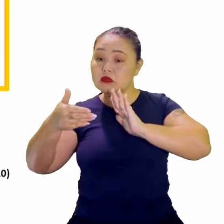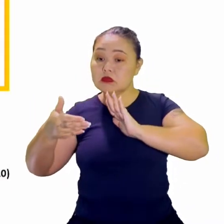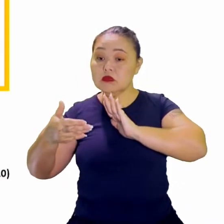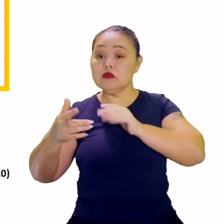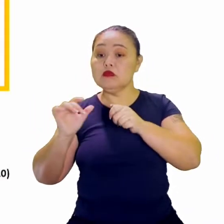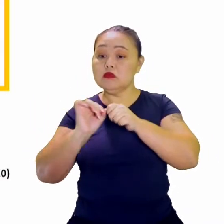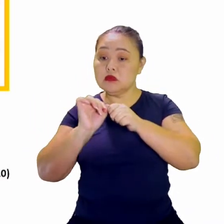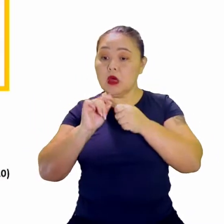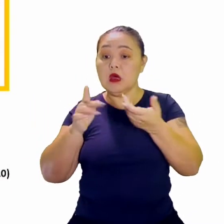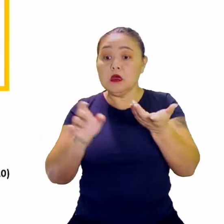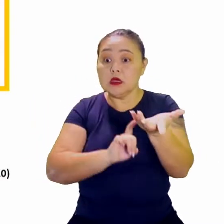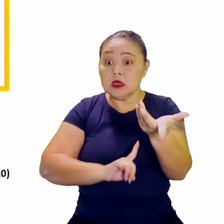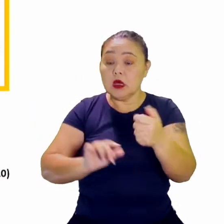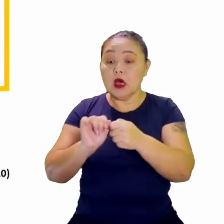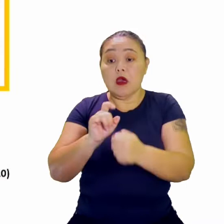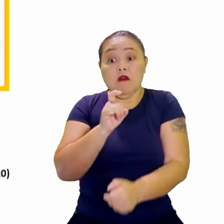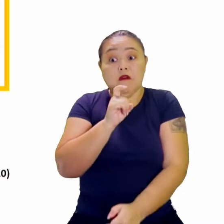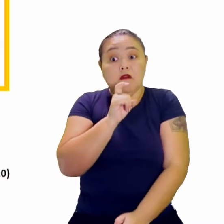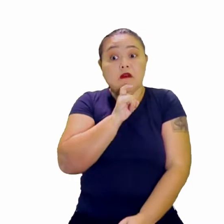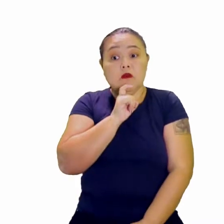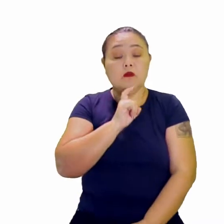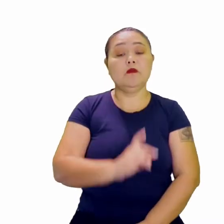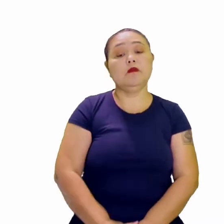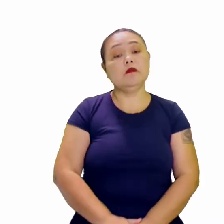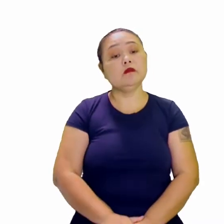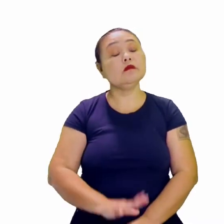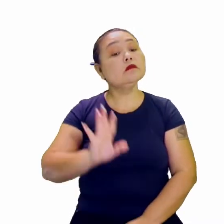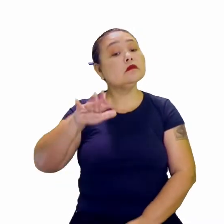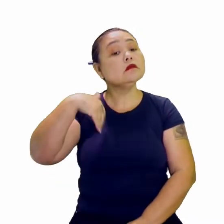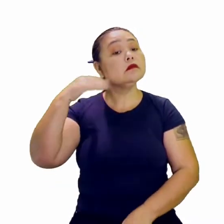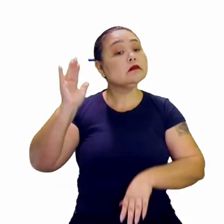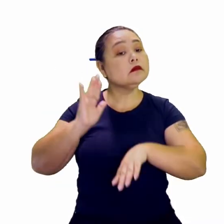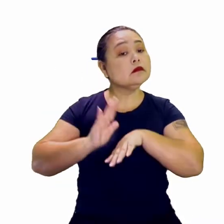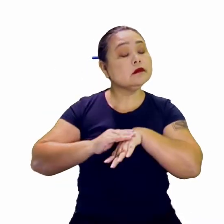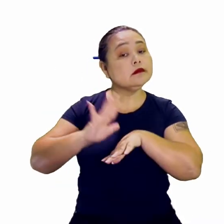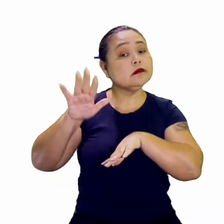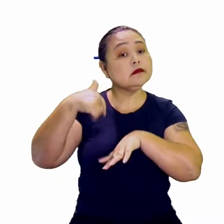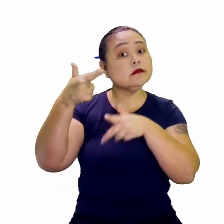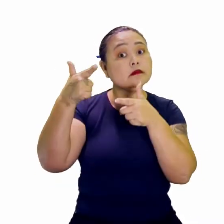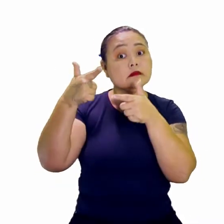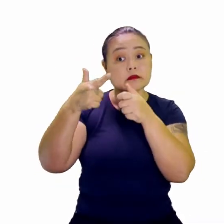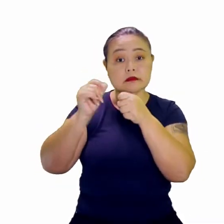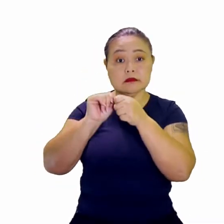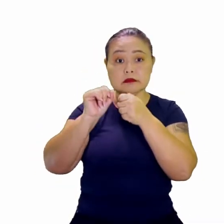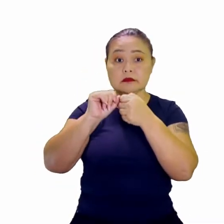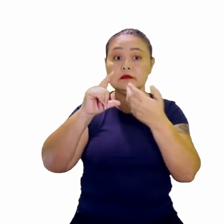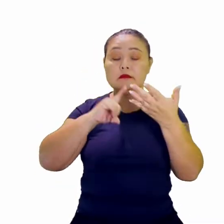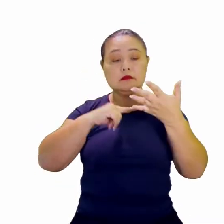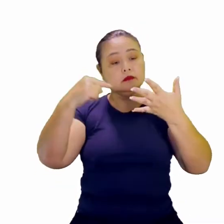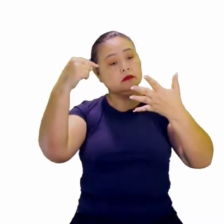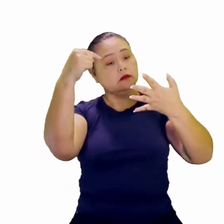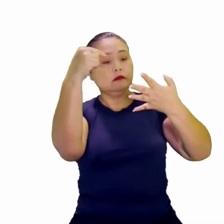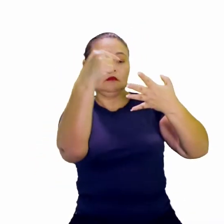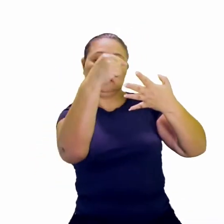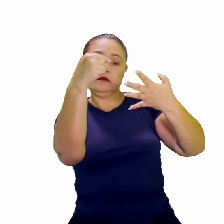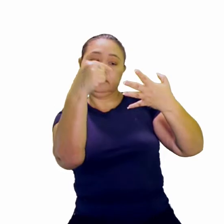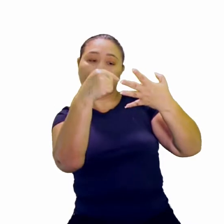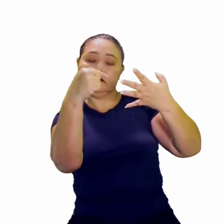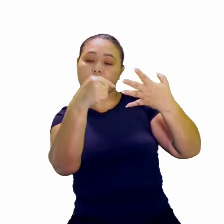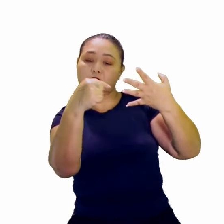e frio. O que mais, professora? O músculo, ele também tem propriedades. Olha que